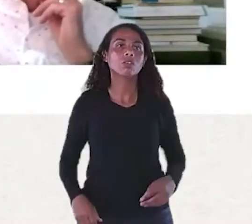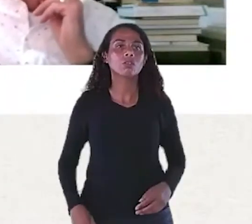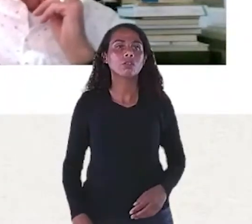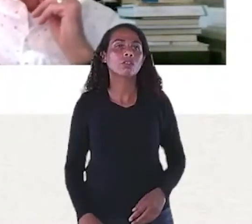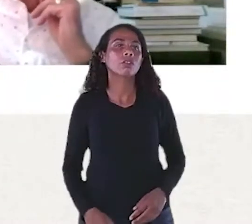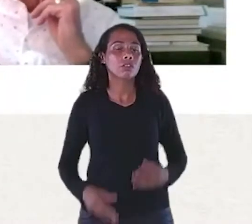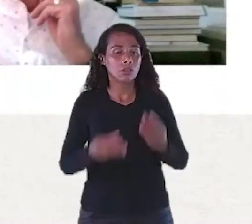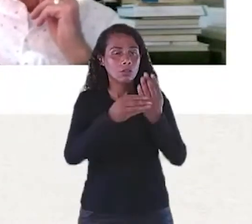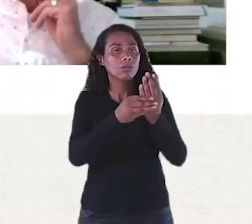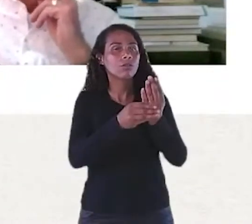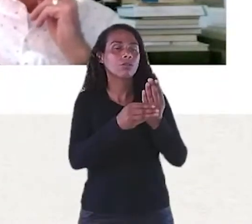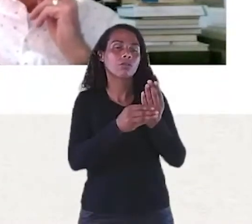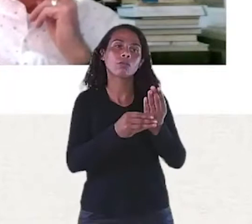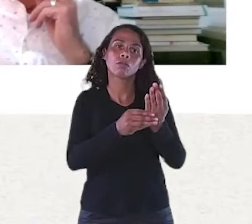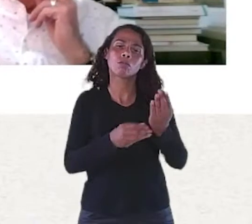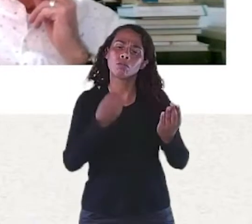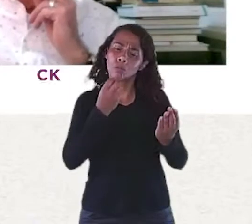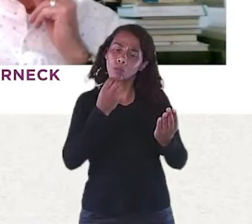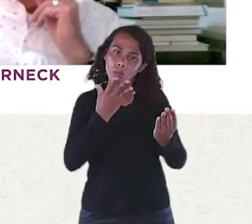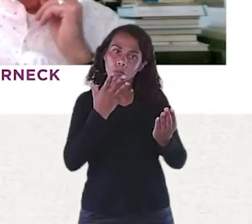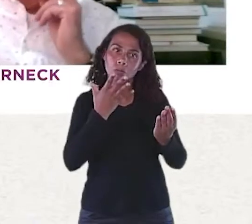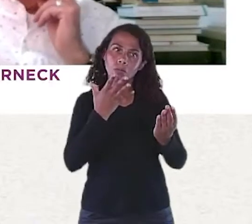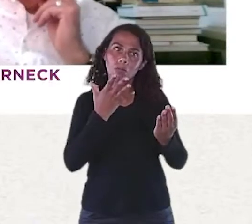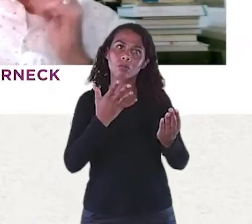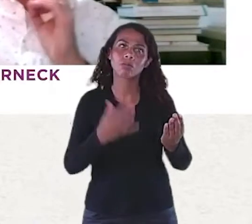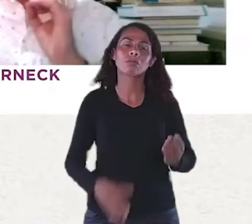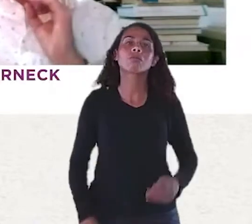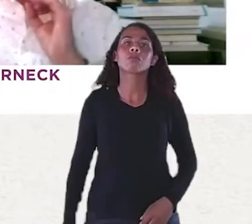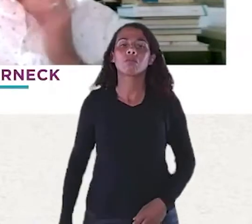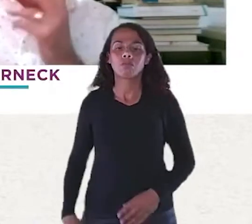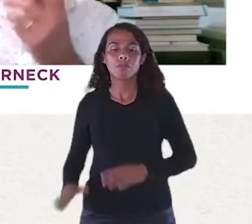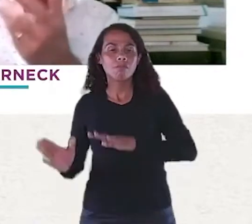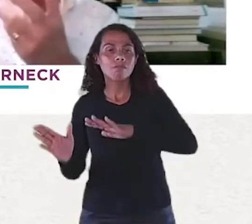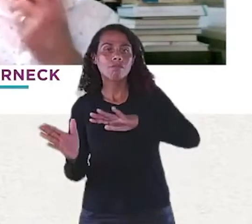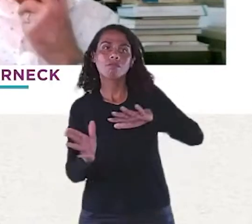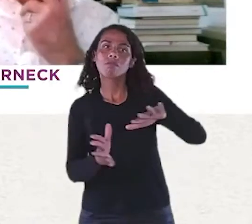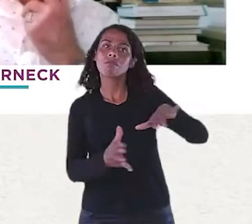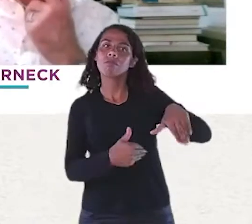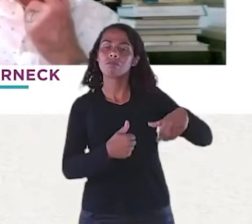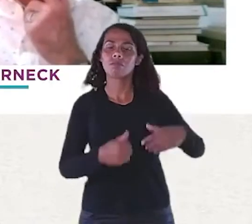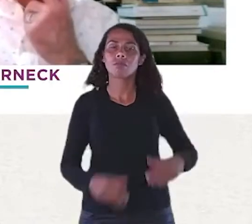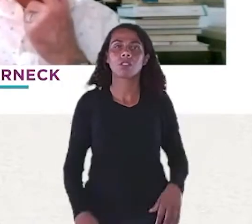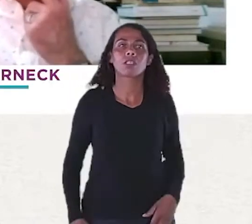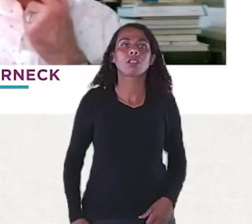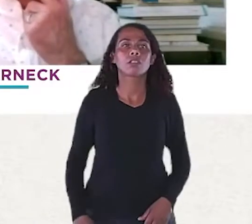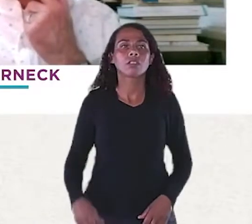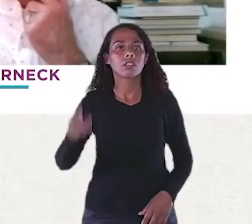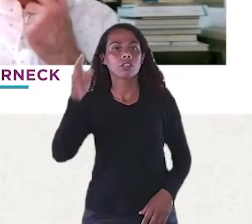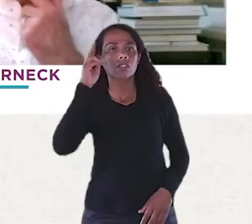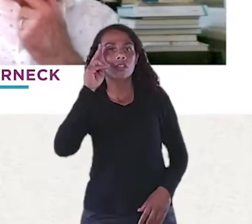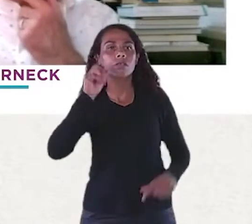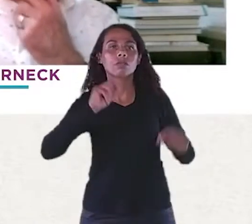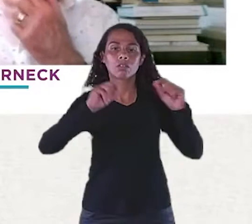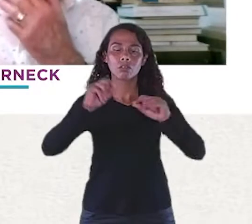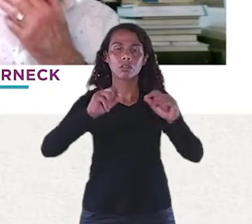ele tanto mexeu nesse braço direito que virou, na verdade, um outro romance. Aliás, é uma